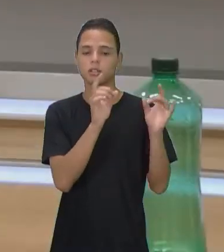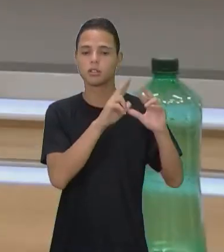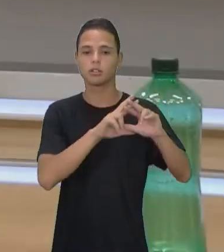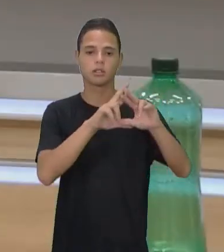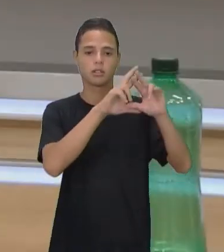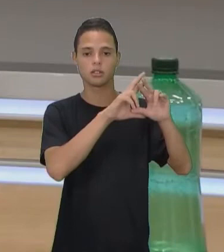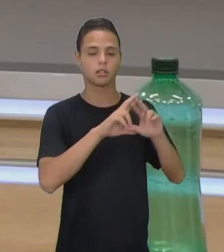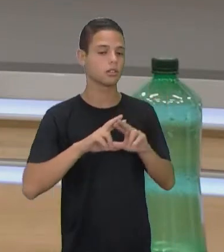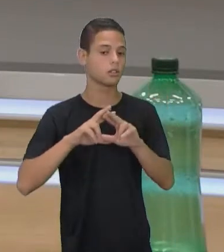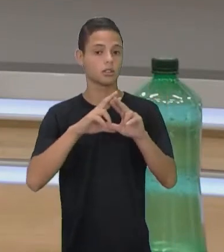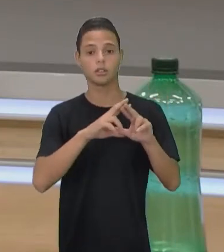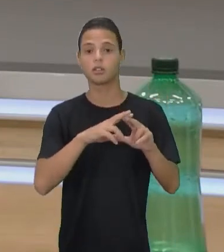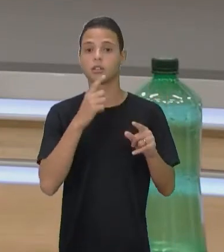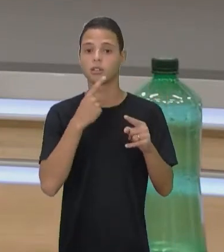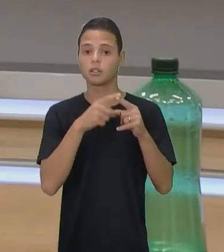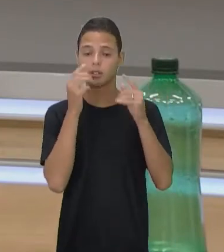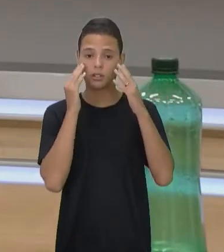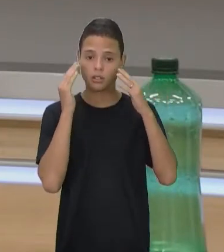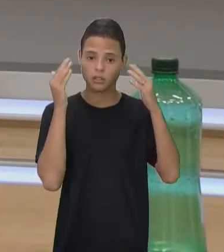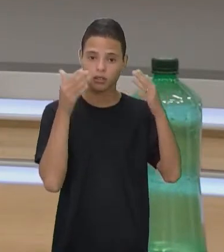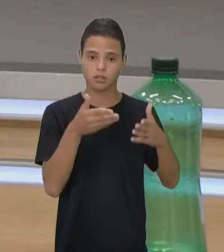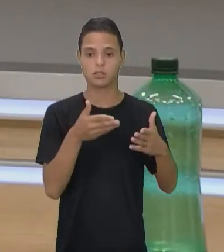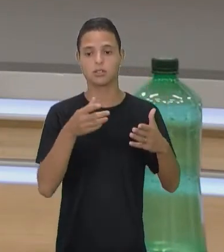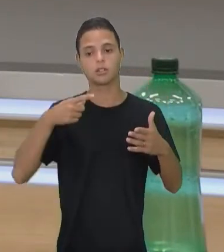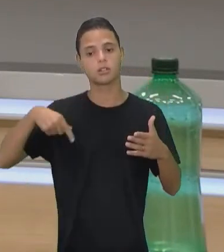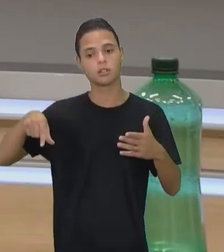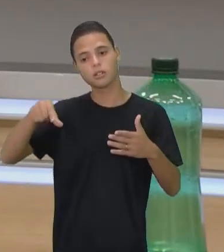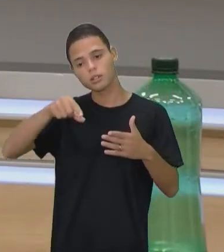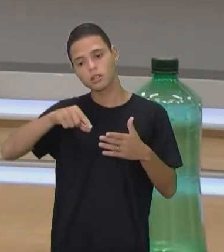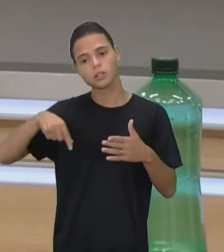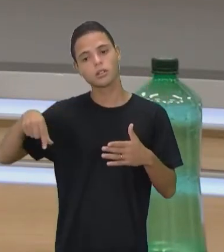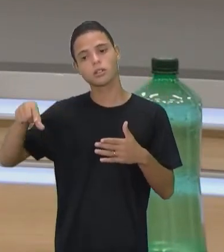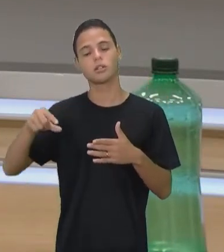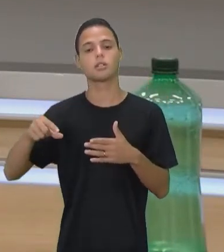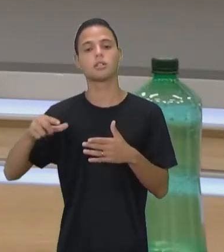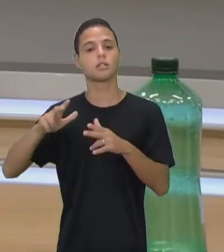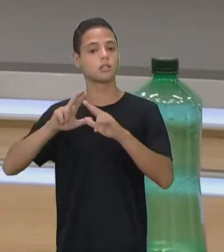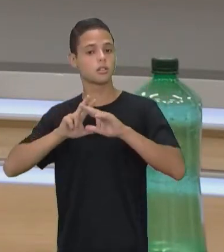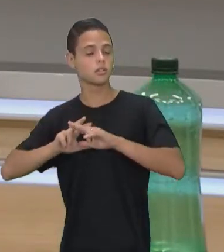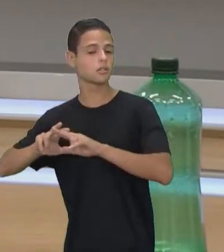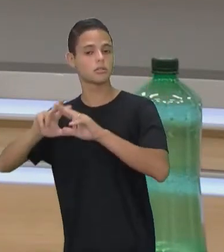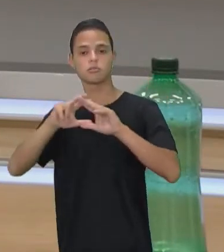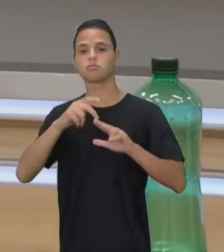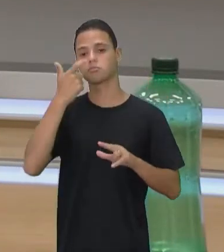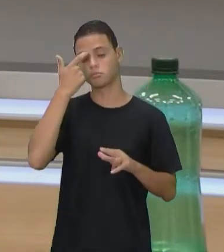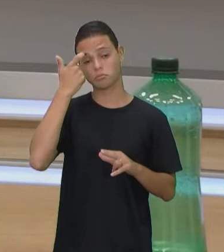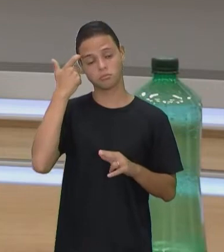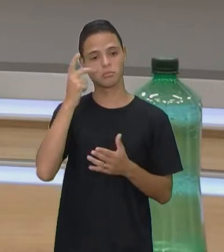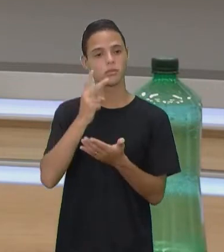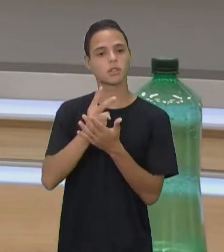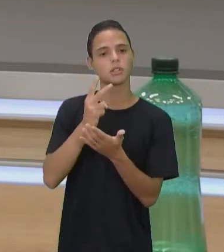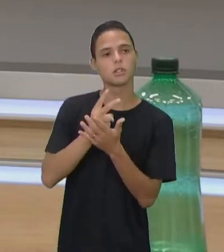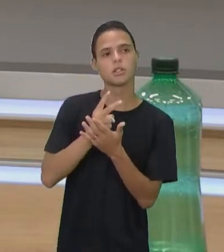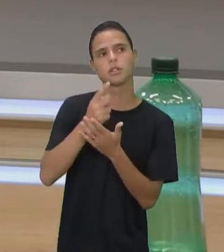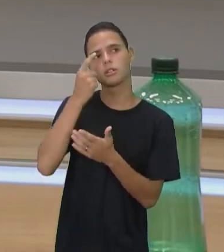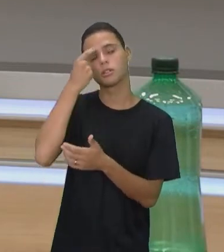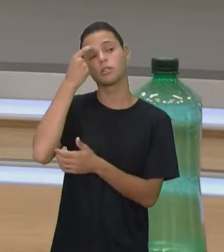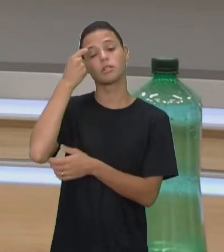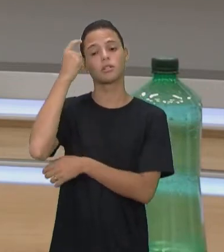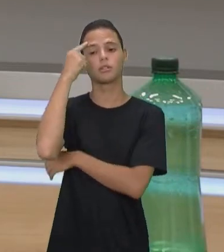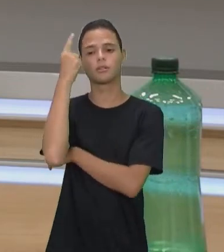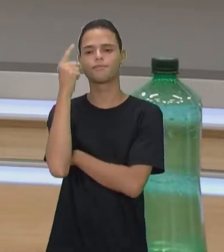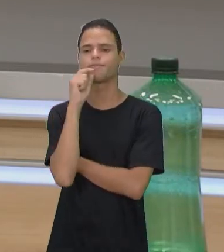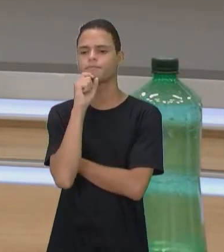reciclável, o importante, o foco é a gente reciclar. É a gente sempre pensar que, ok, não tem essa questão de, eu tenho um pouco de